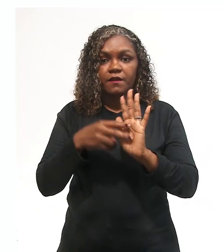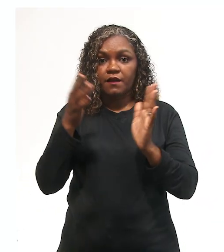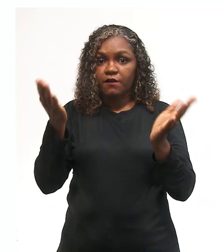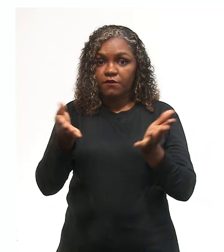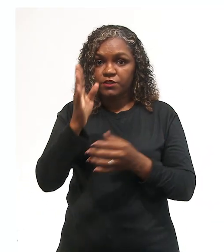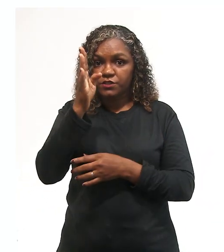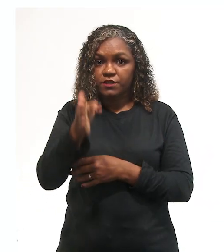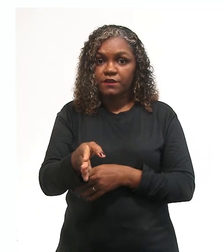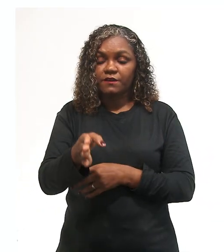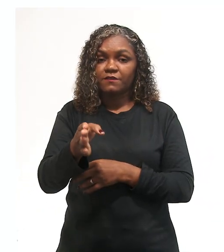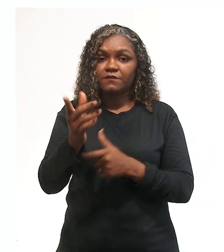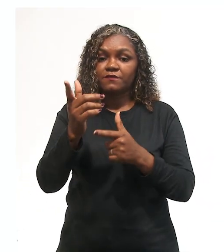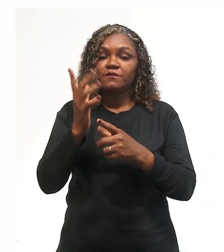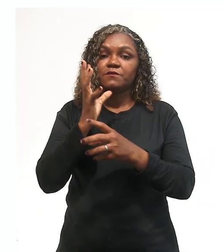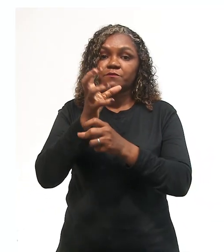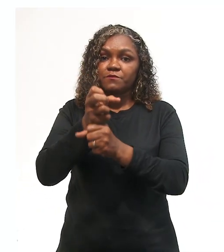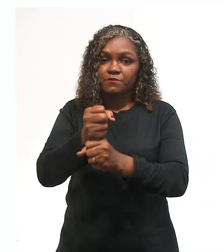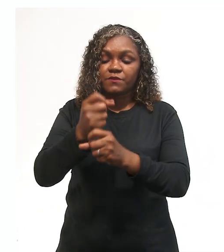na mesma